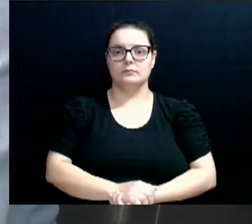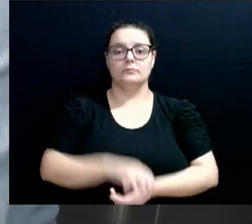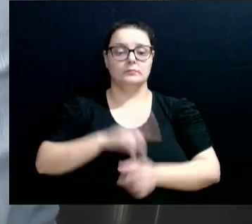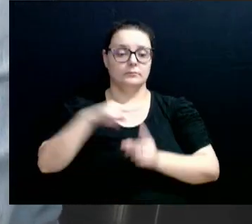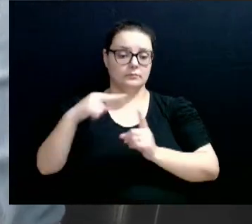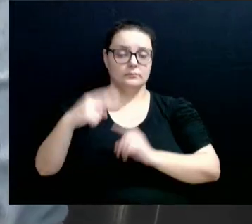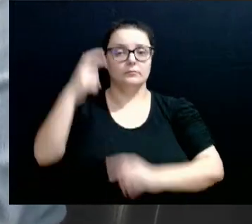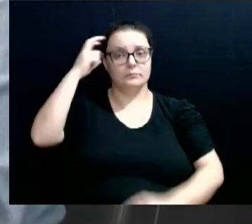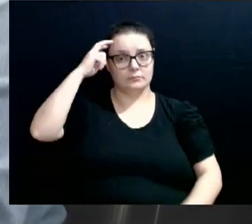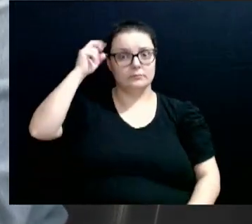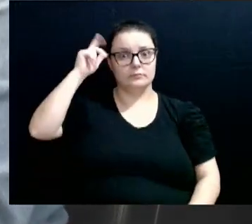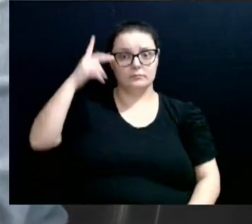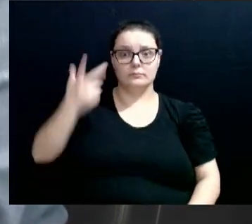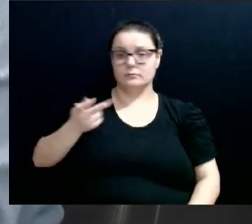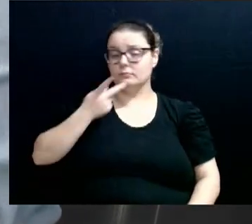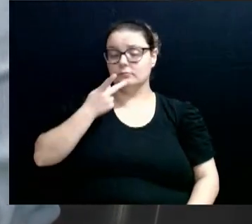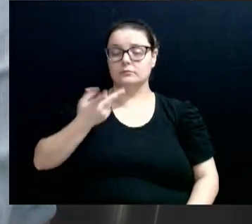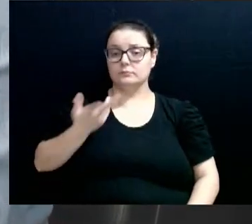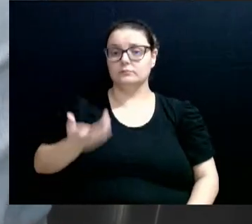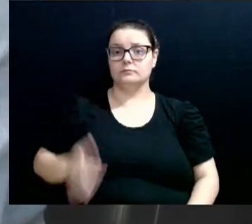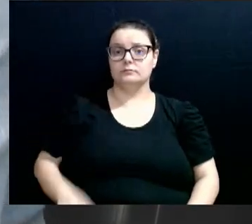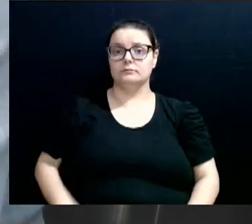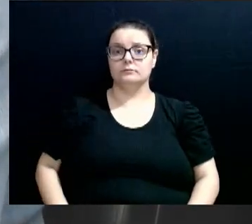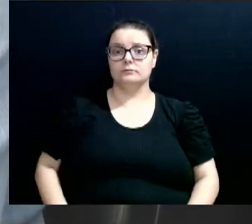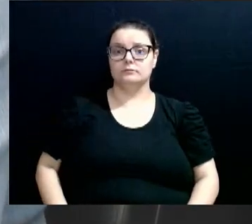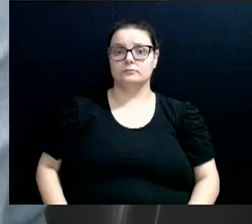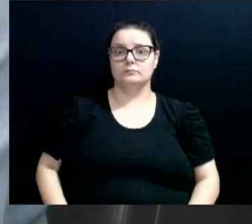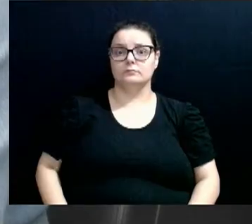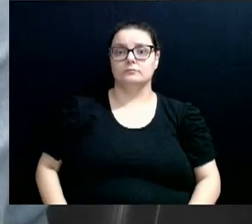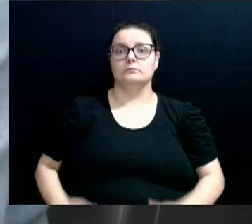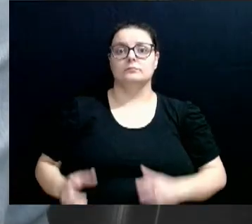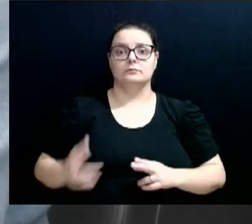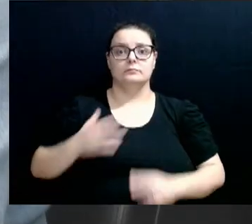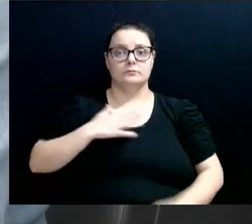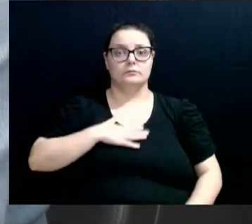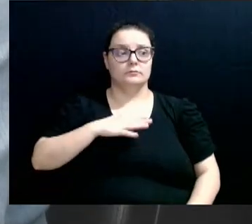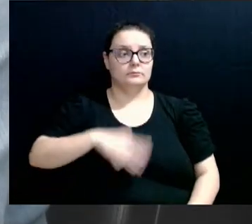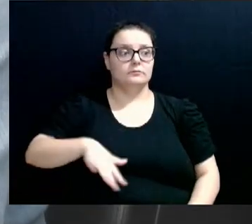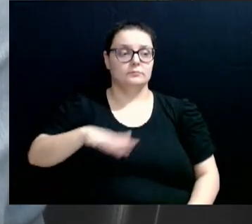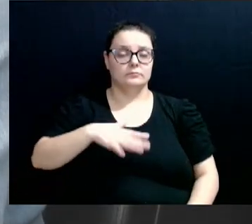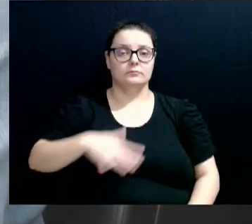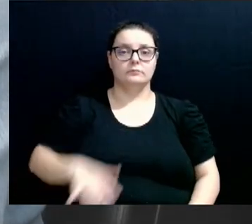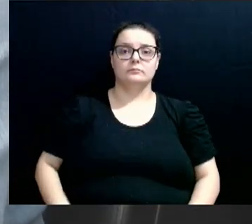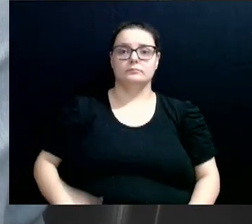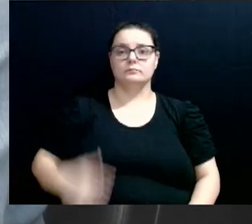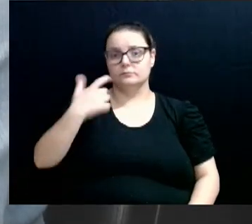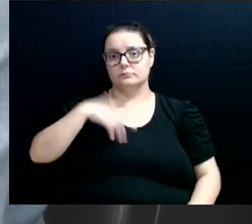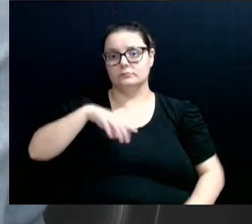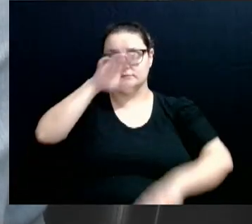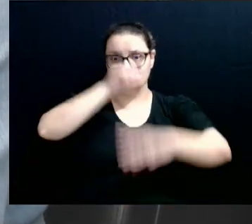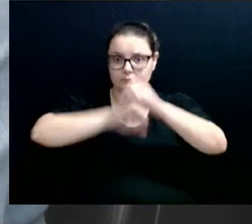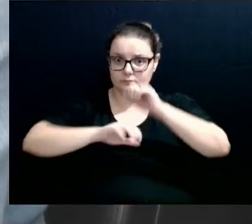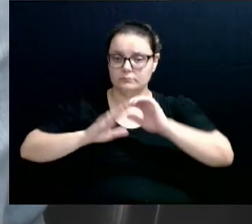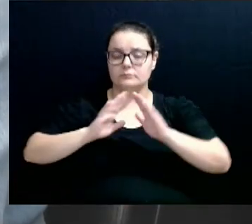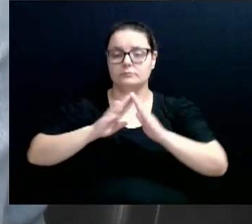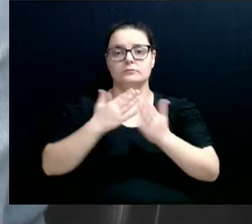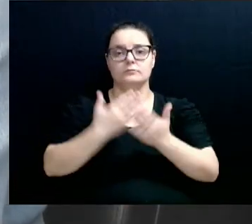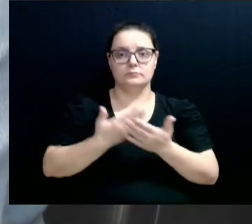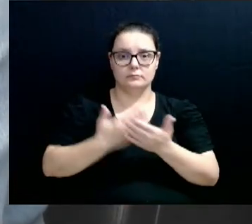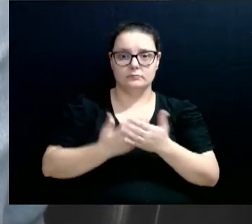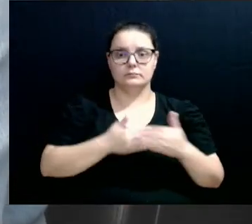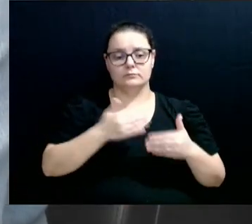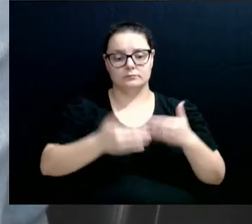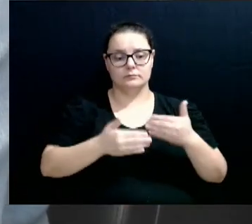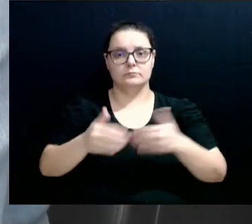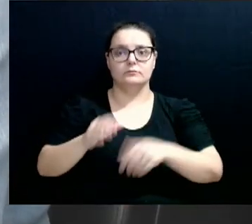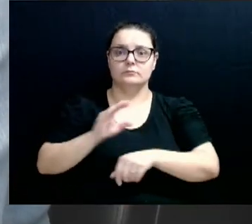digamos que eram os meus, né, que estavam ali. Embora eu fosse escolarizado, tivesse, enfim, feito curso superior,